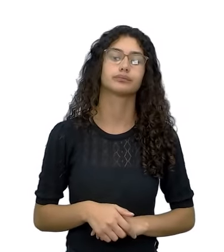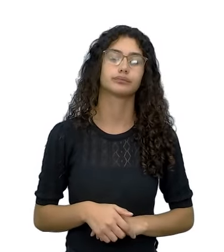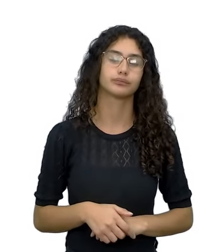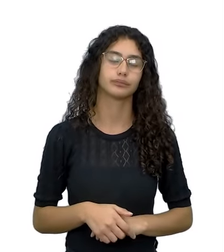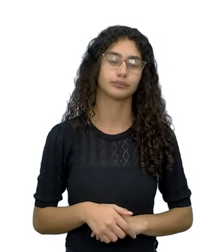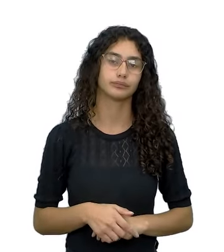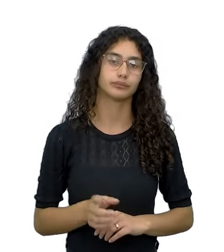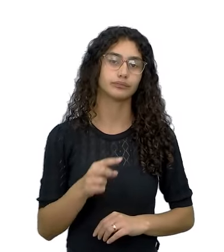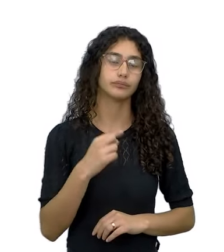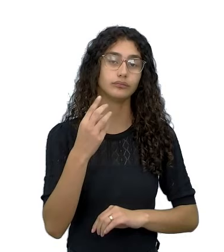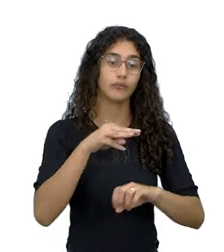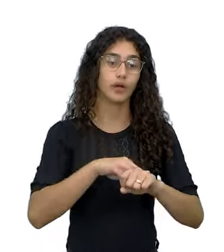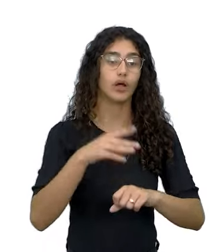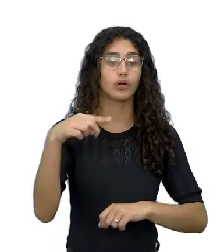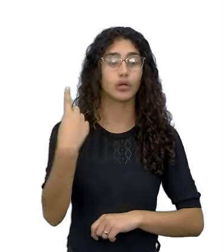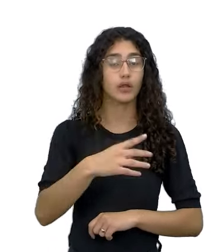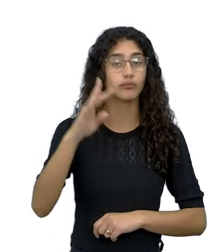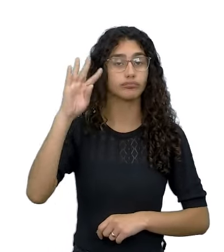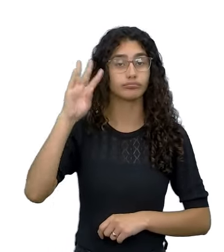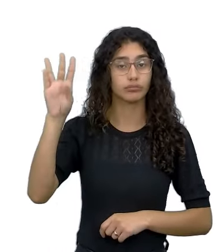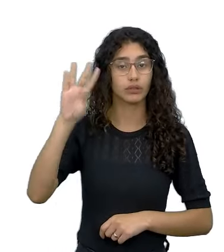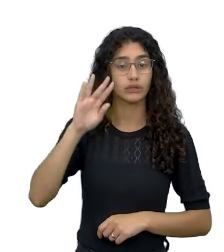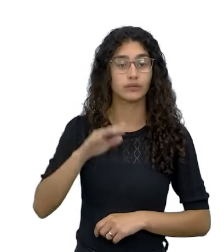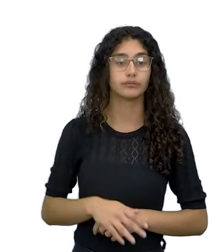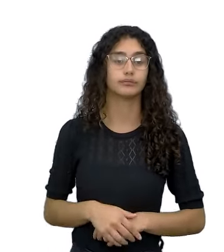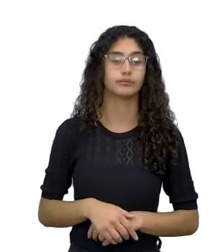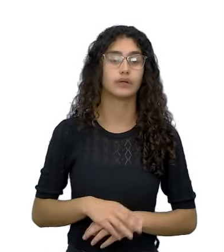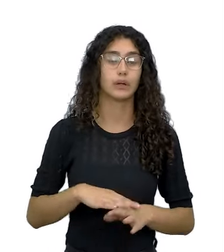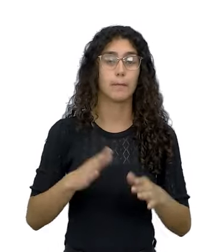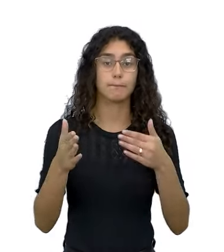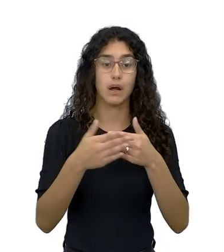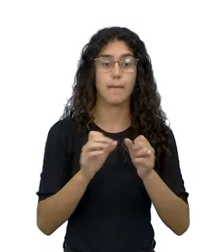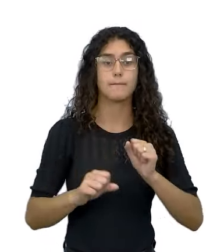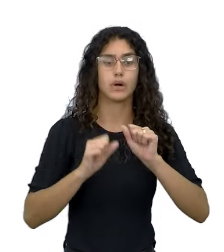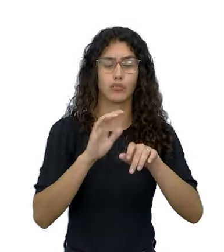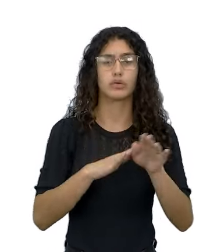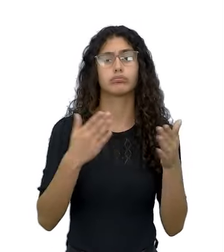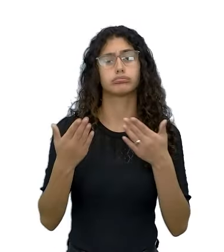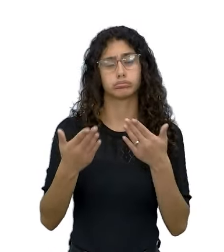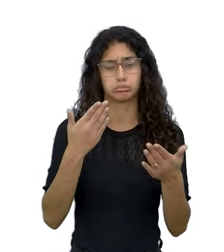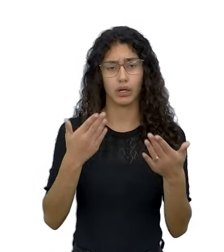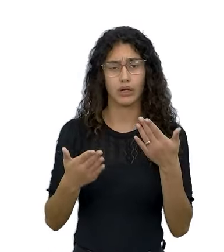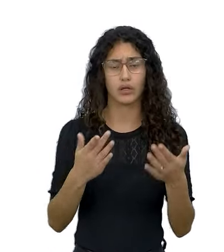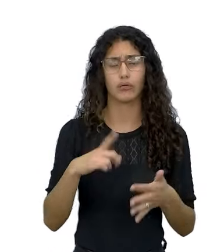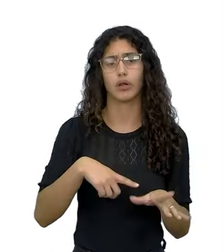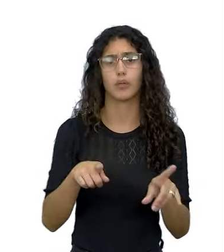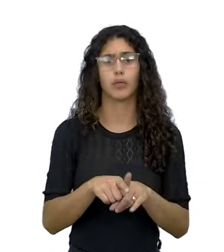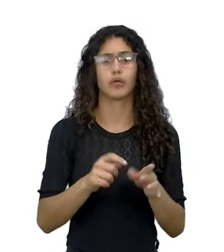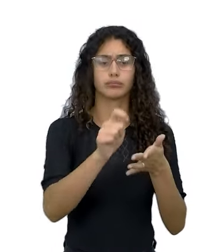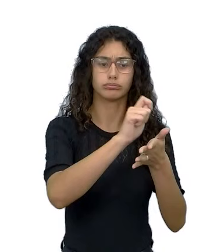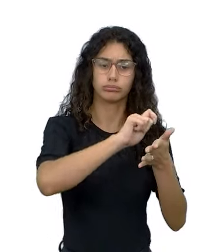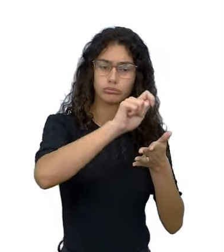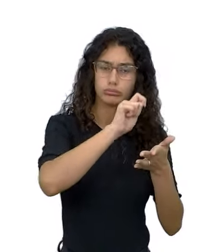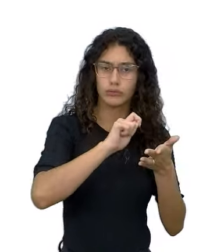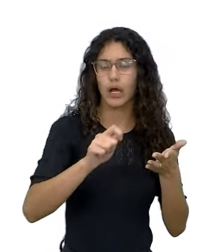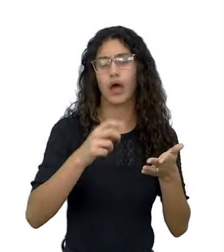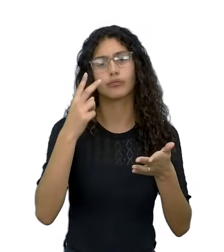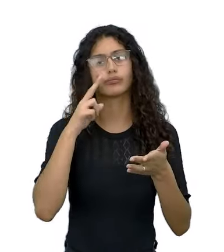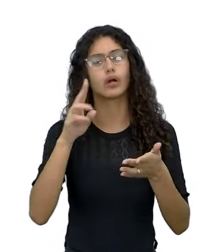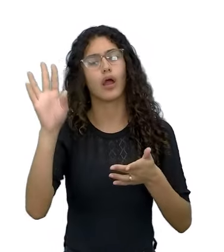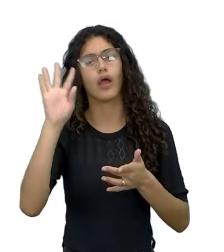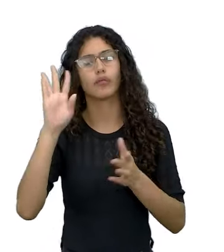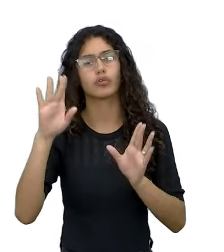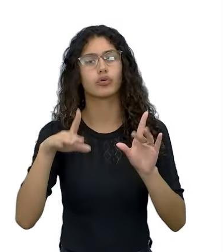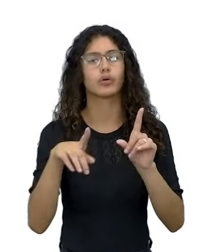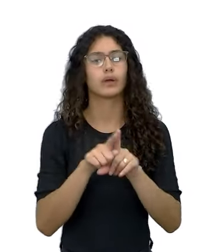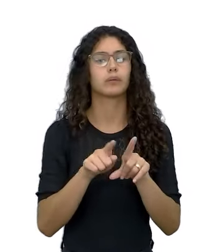então, para a nossa reflexão, para a gente poder fechar aqui. Vocês podem fazer alguma comparação com o que vocês anotaram, né, com o que vocês